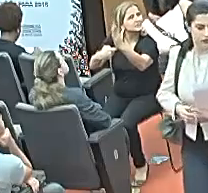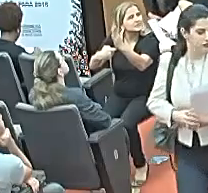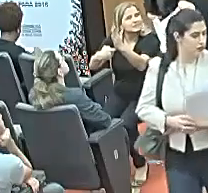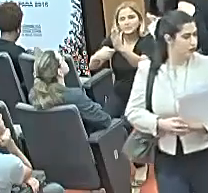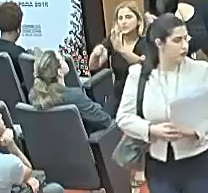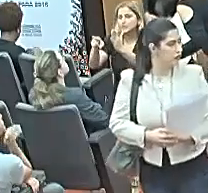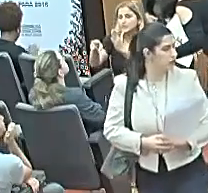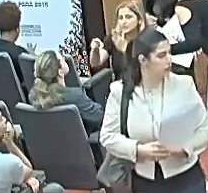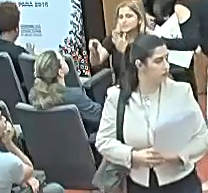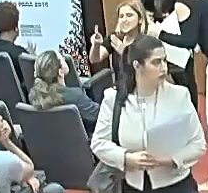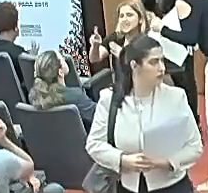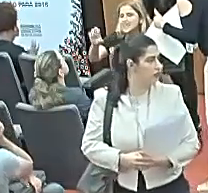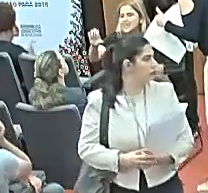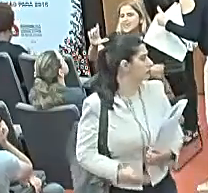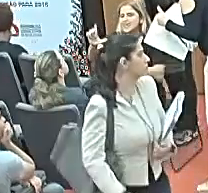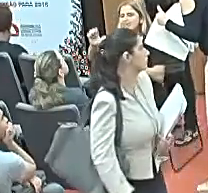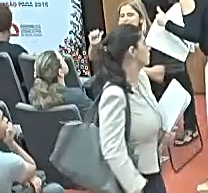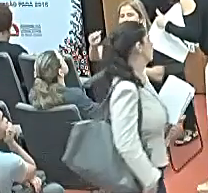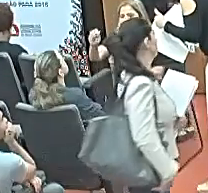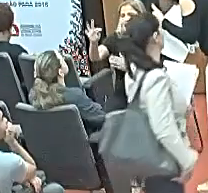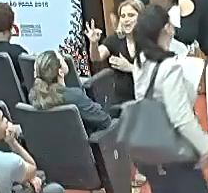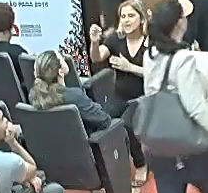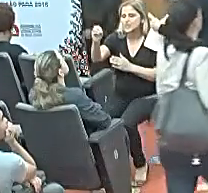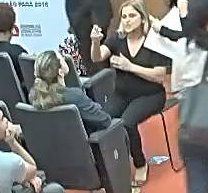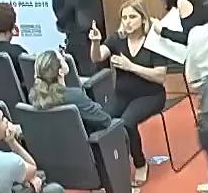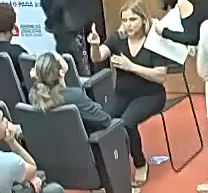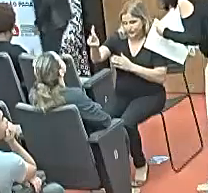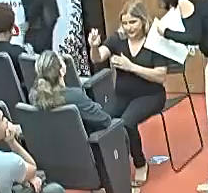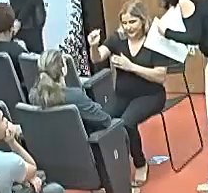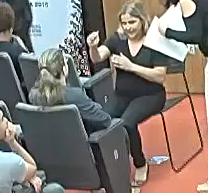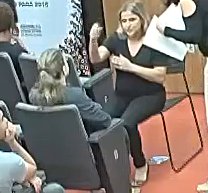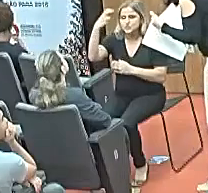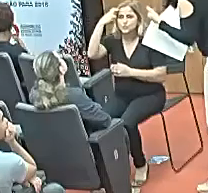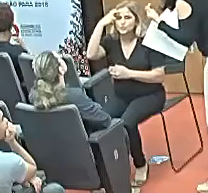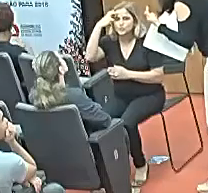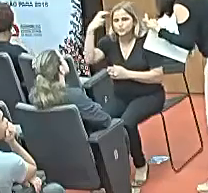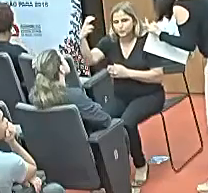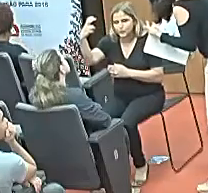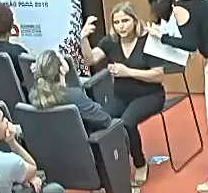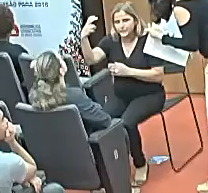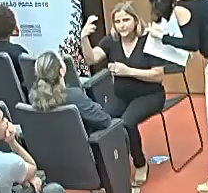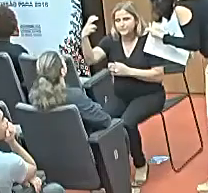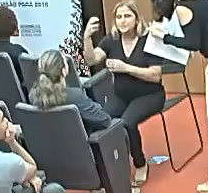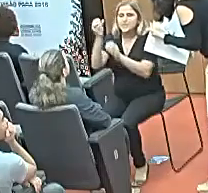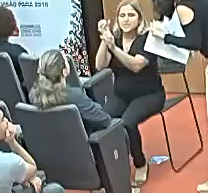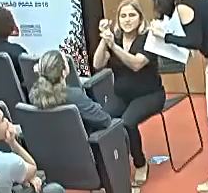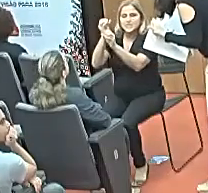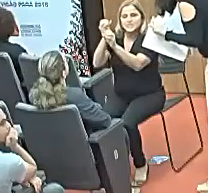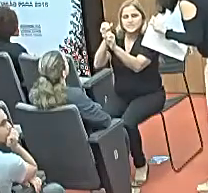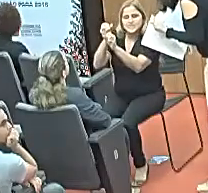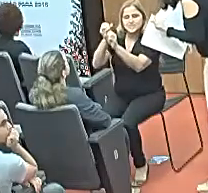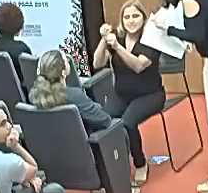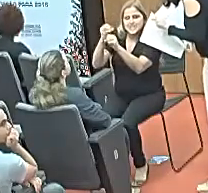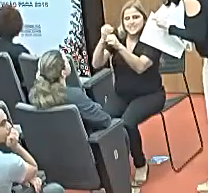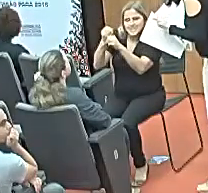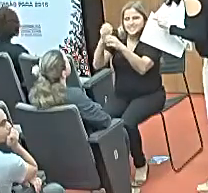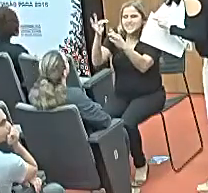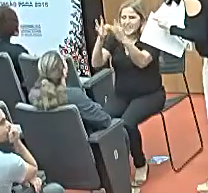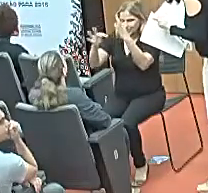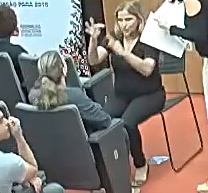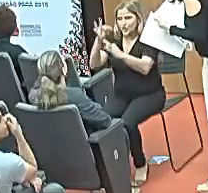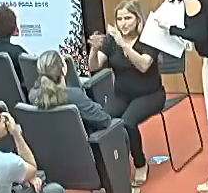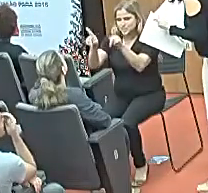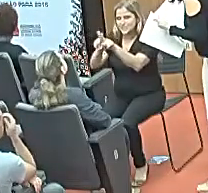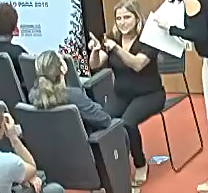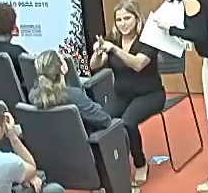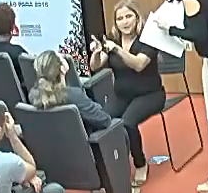sua subscrição finalidade da reunião é essa reunião se destina a apreciar a matéria constante na pauta receber e discutir